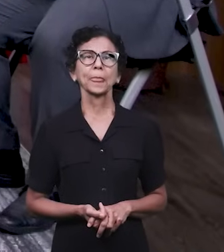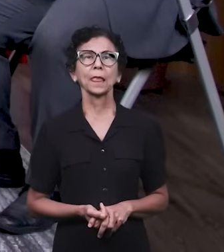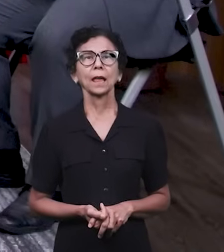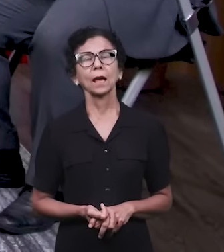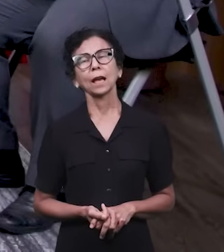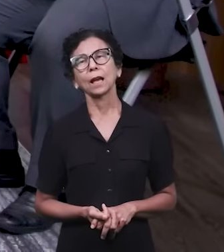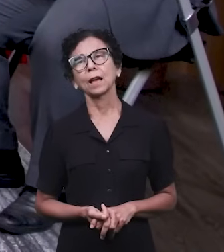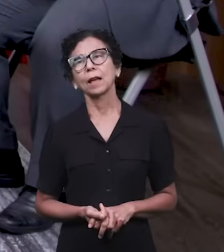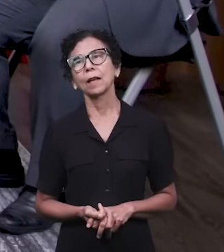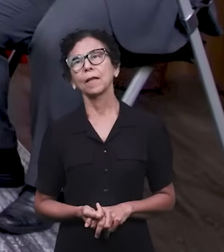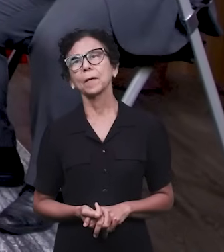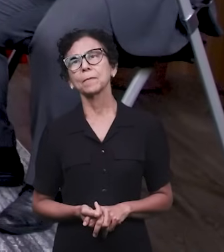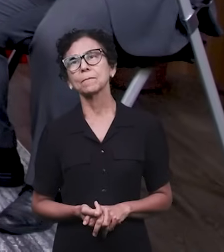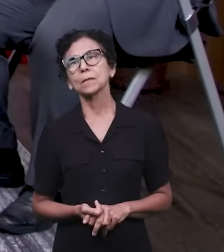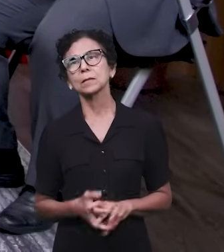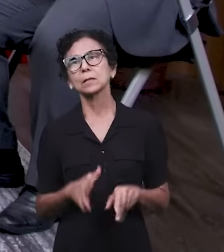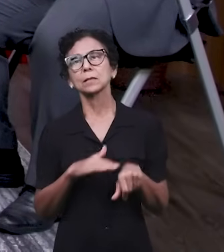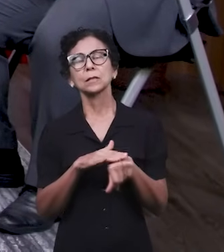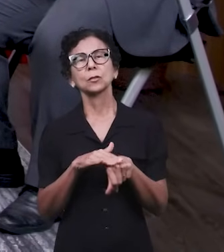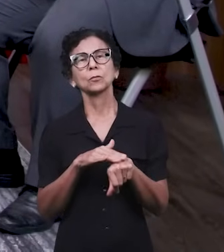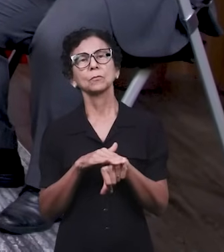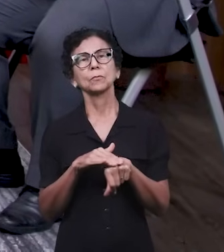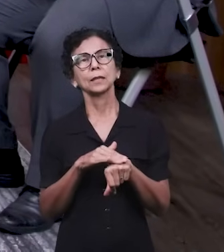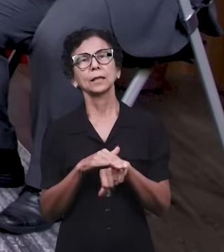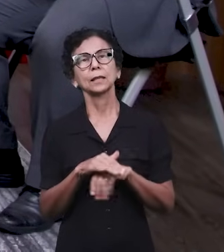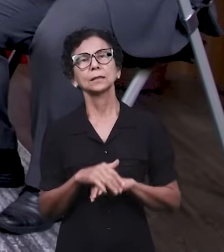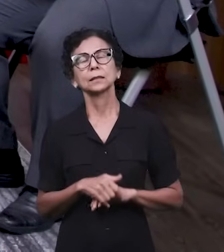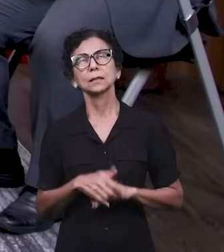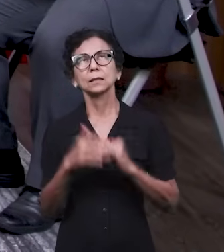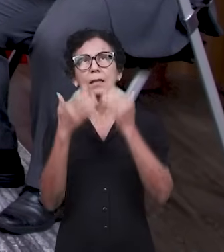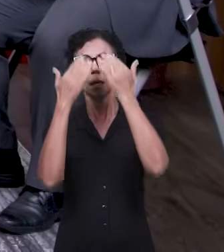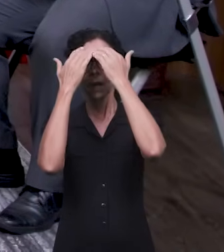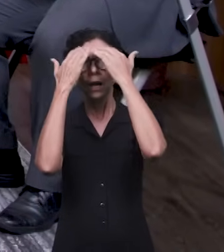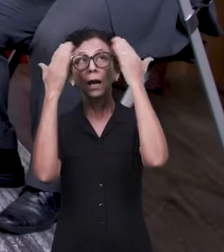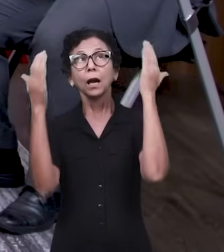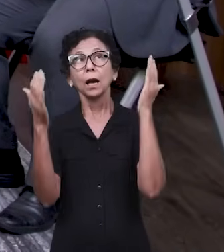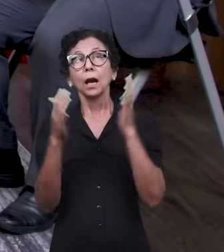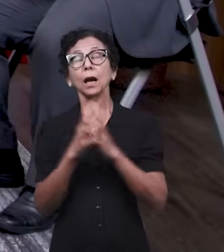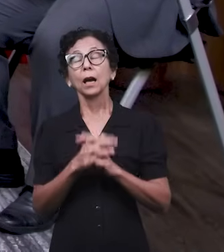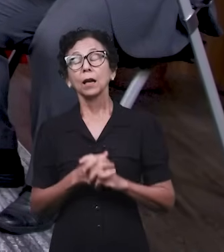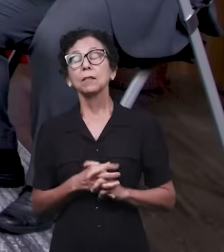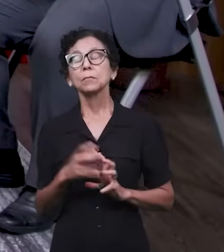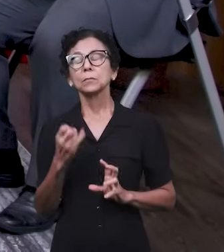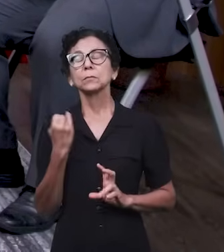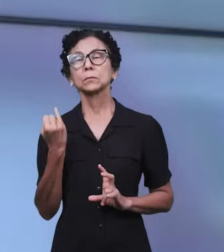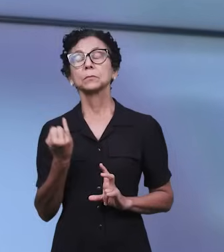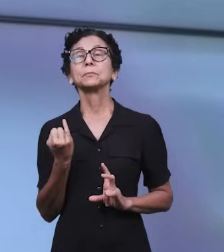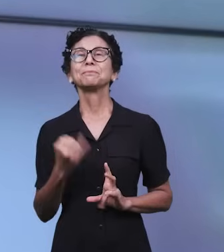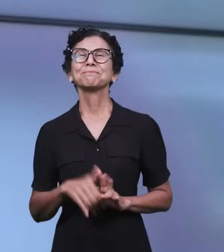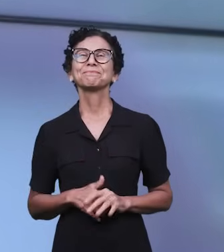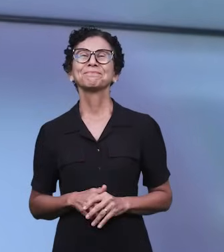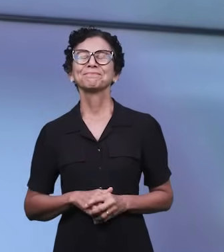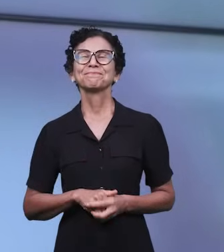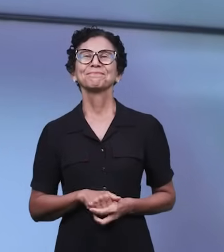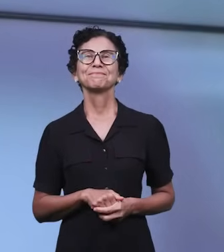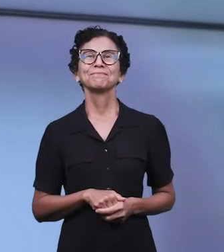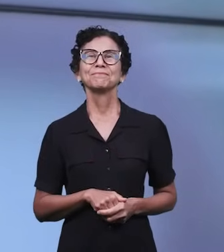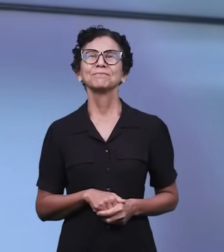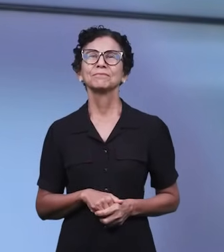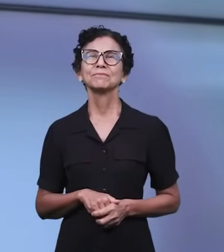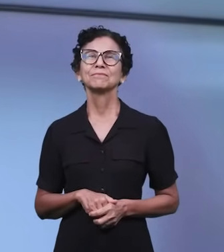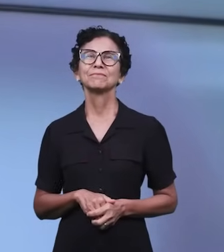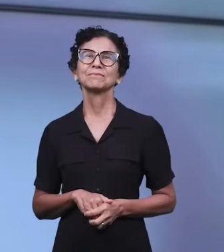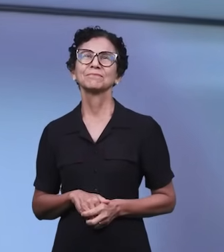abre possibilidades daquela experiência profissional, né? É importante conversar. Mas agora nós queremos saber o que o